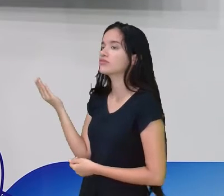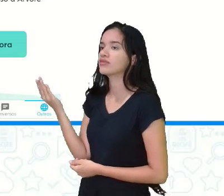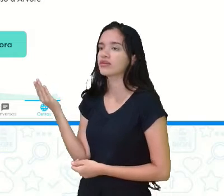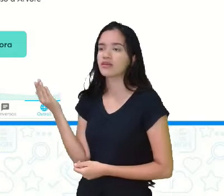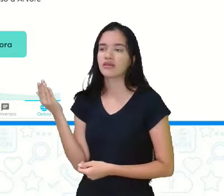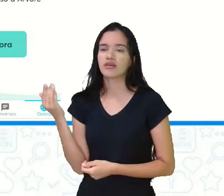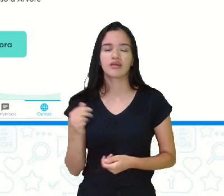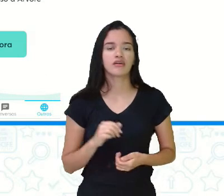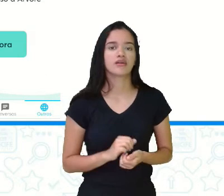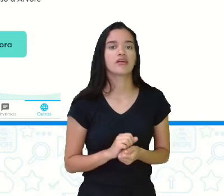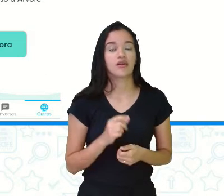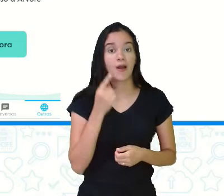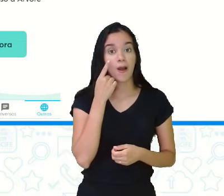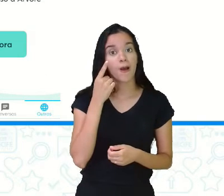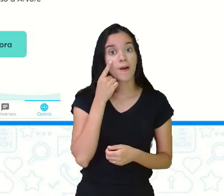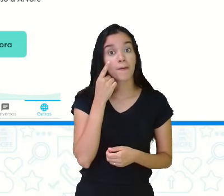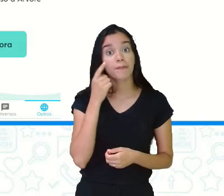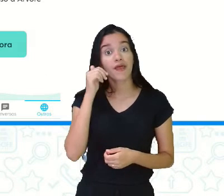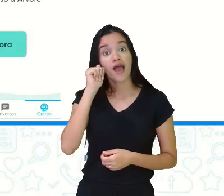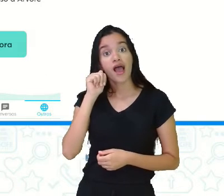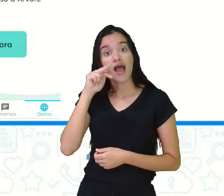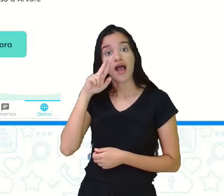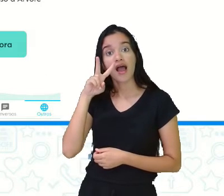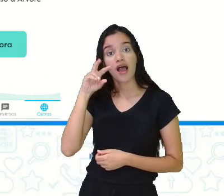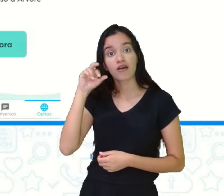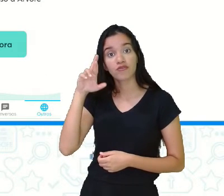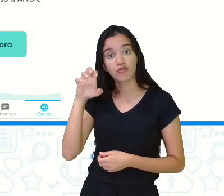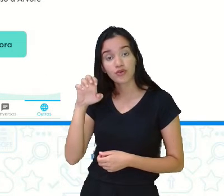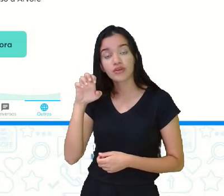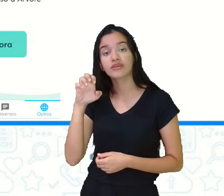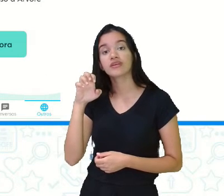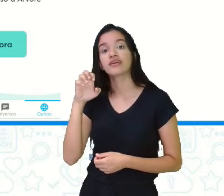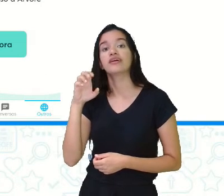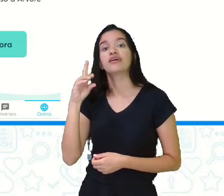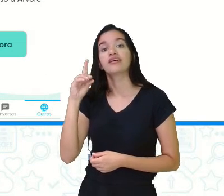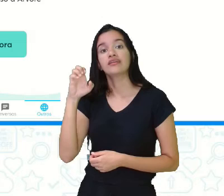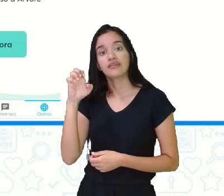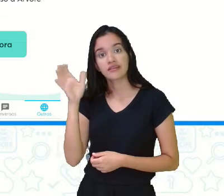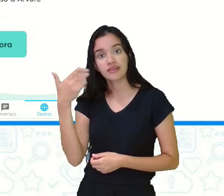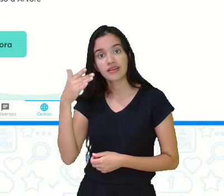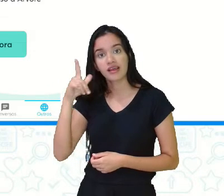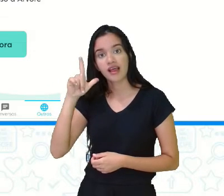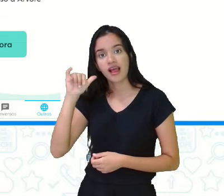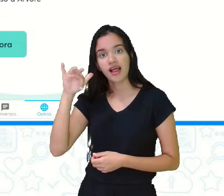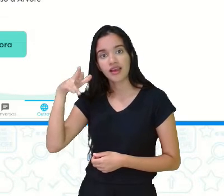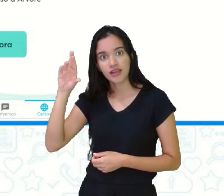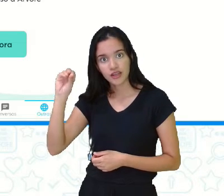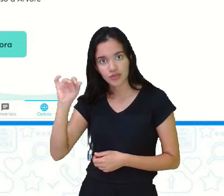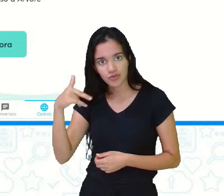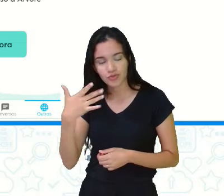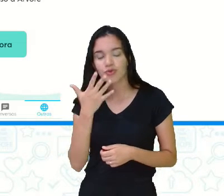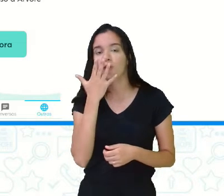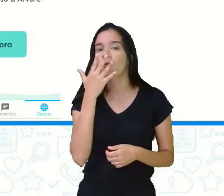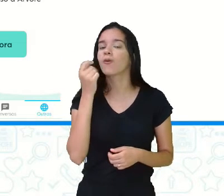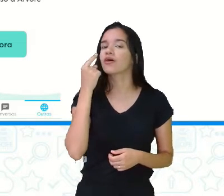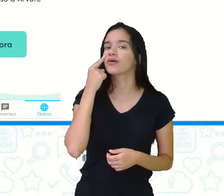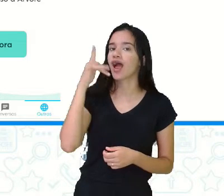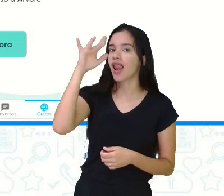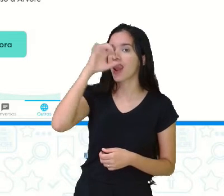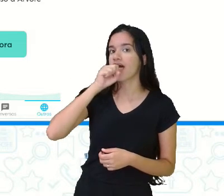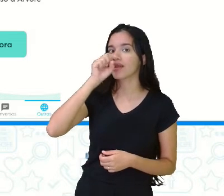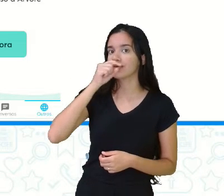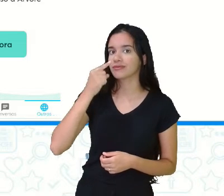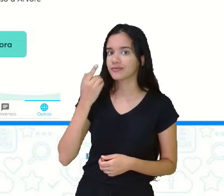último, Árvore de Livros. Estão vendo aí, na cor laranja, em homenagem à professora Márcia, que está de laranja hoje aí, ó, Árvore de